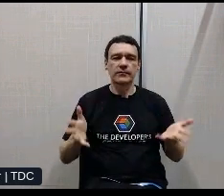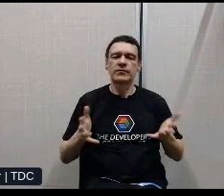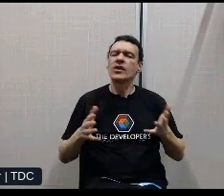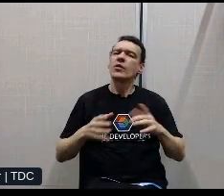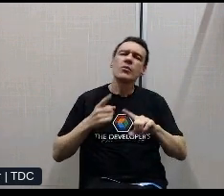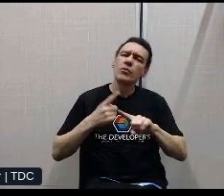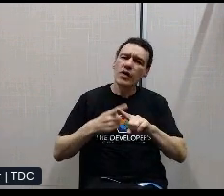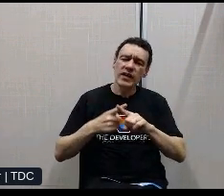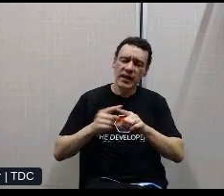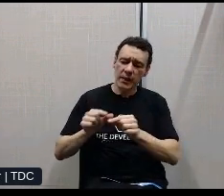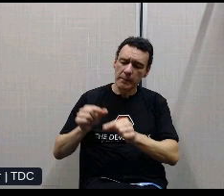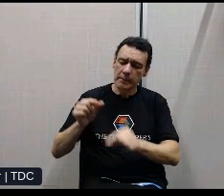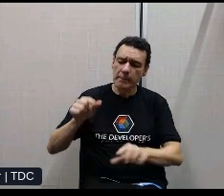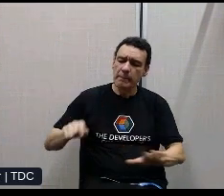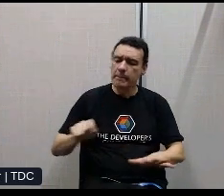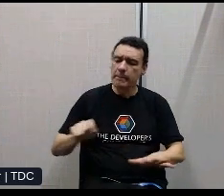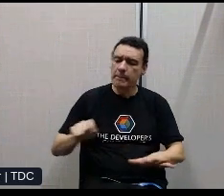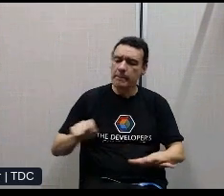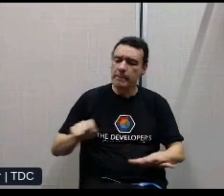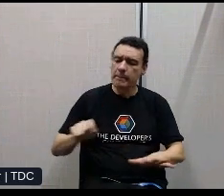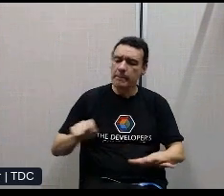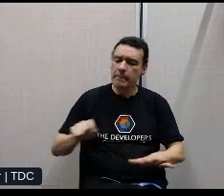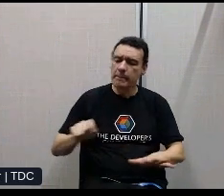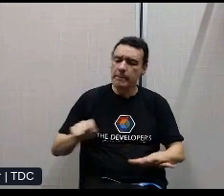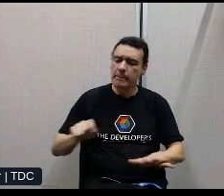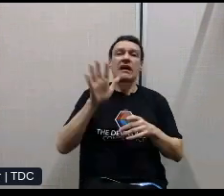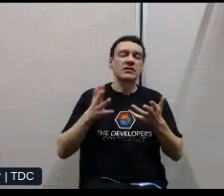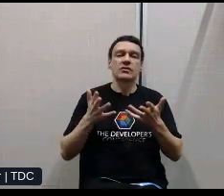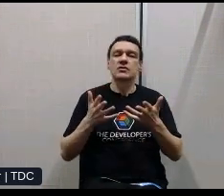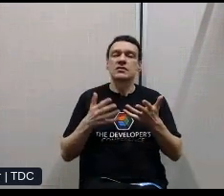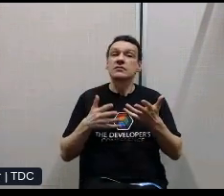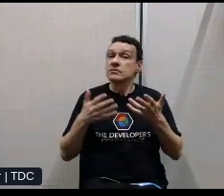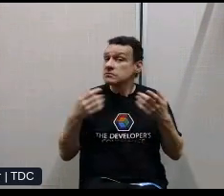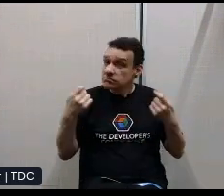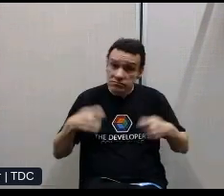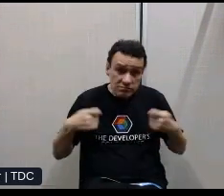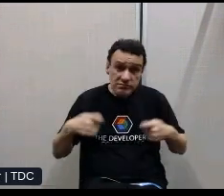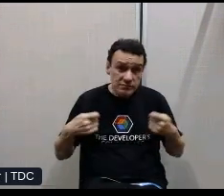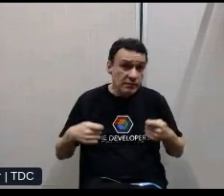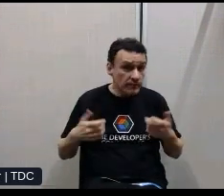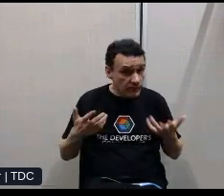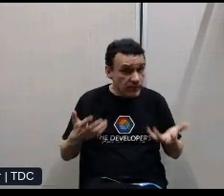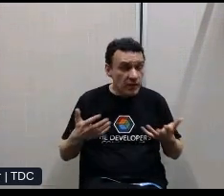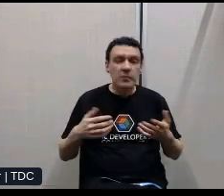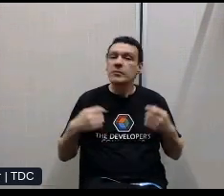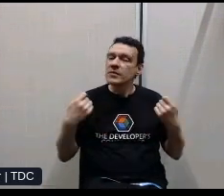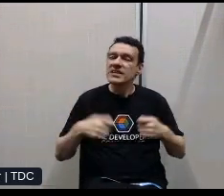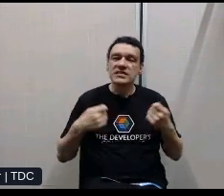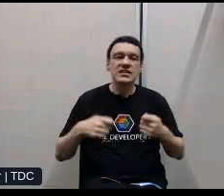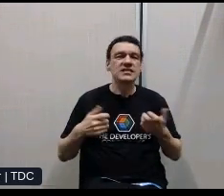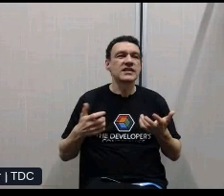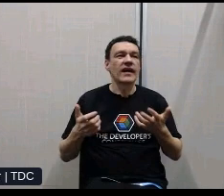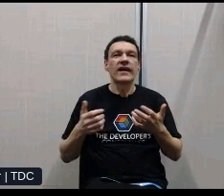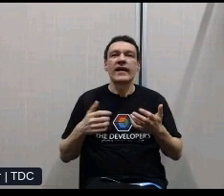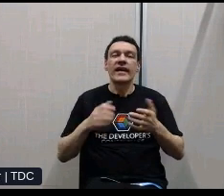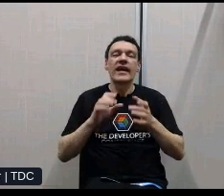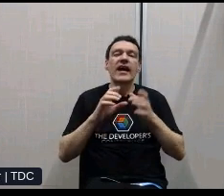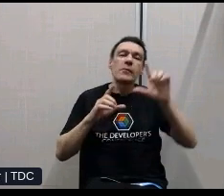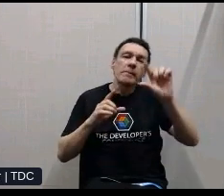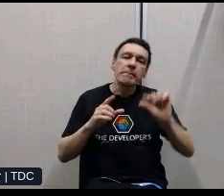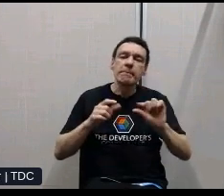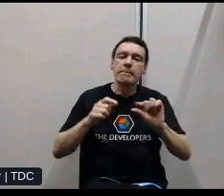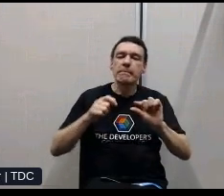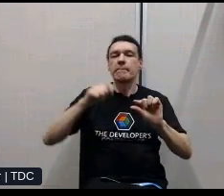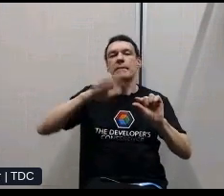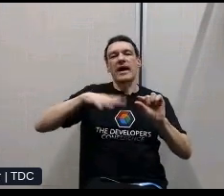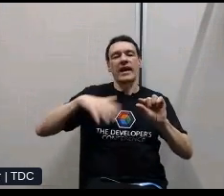monte de coisa se ele custa caro? Então, isso vem uma forma de ser acessível para todos. E, nos últimos anos, tem